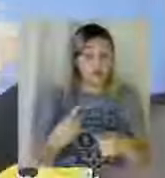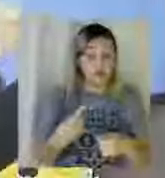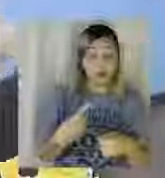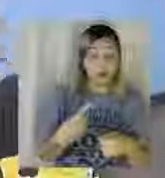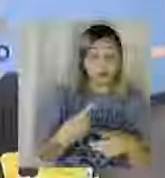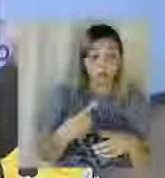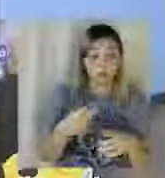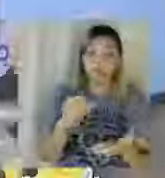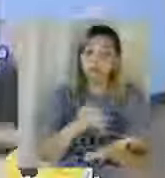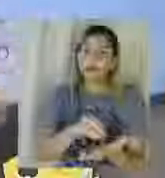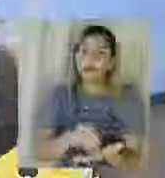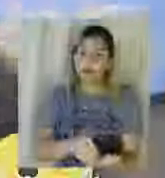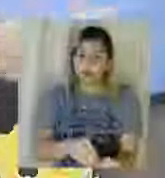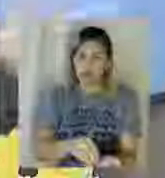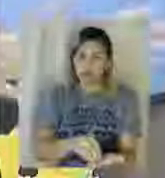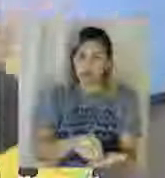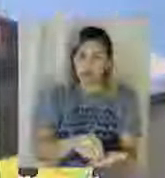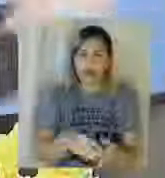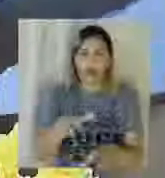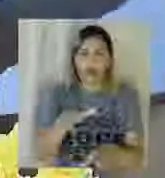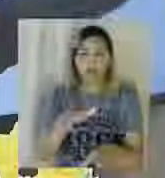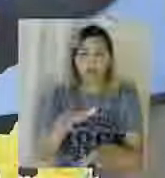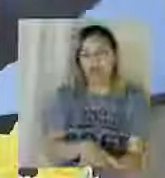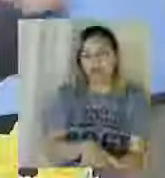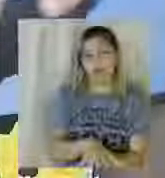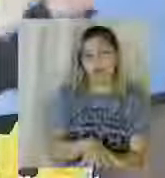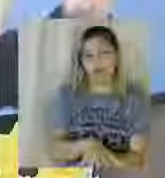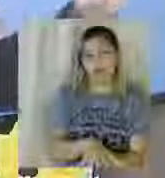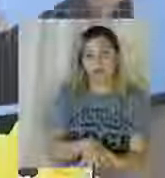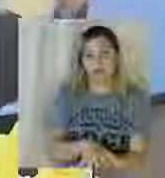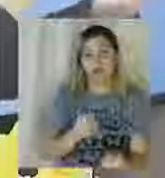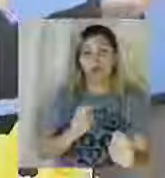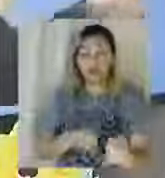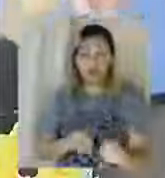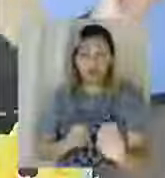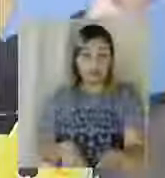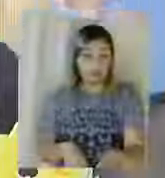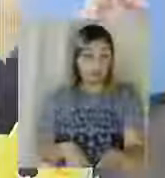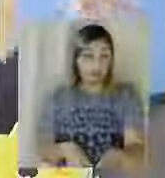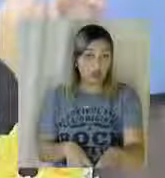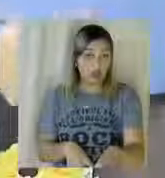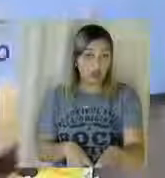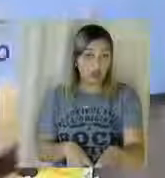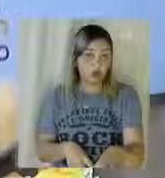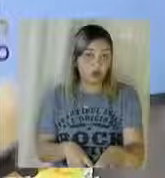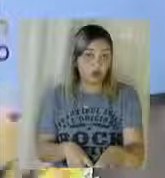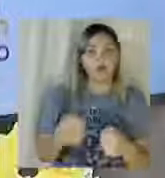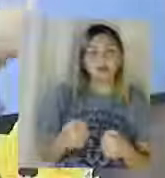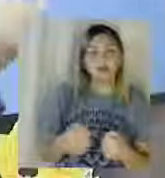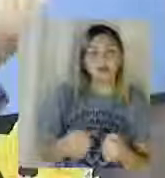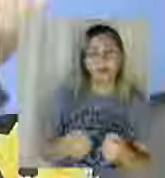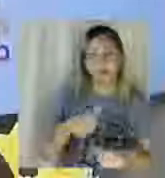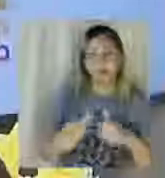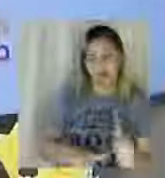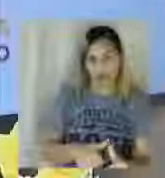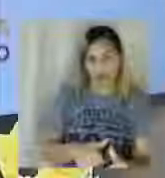comunicação. Ou seja, o sistema de educação dentro das escolas ainda não tem dado a Libras